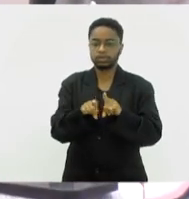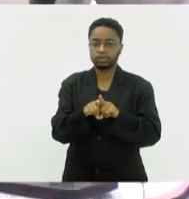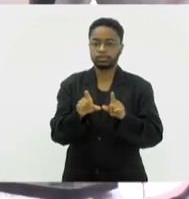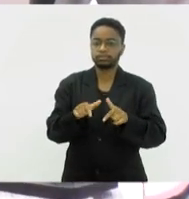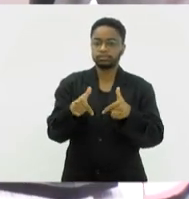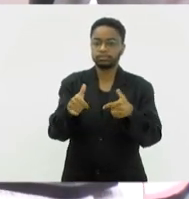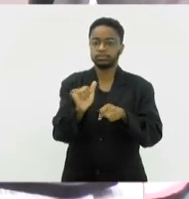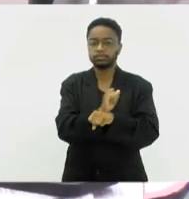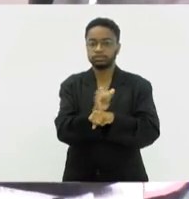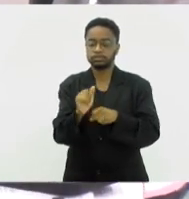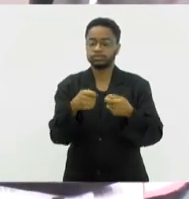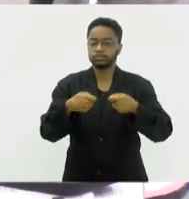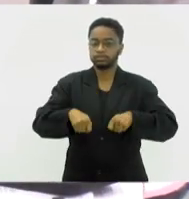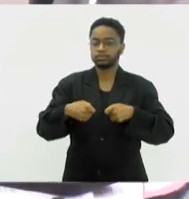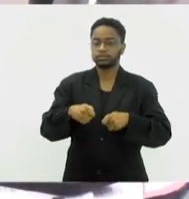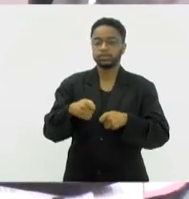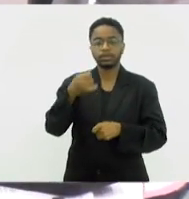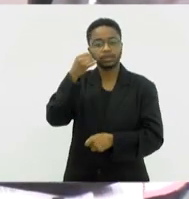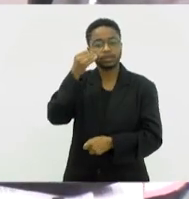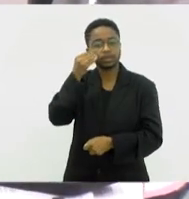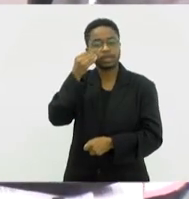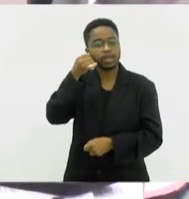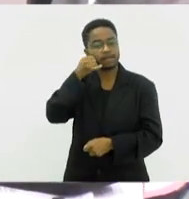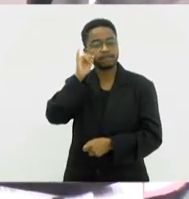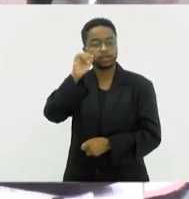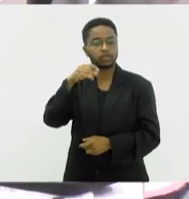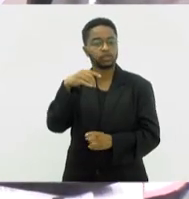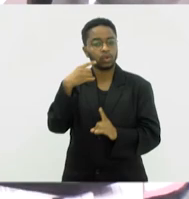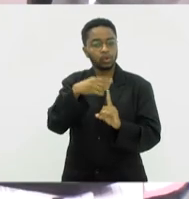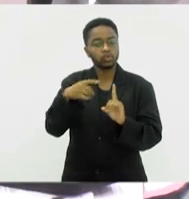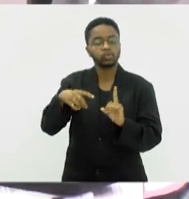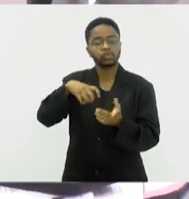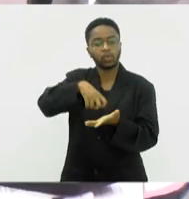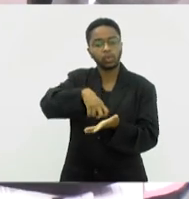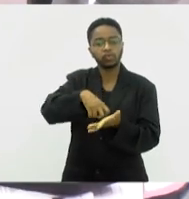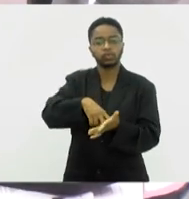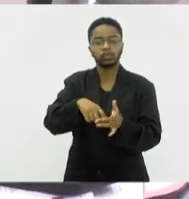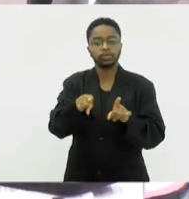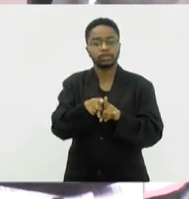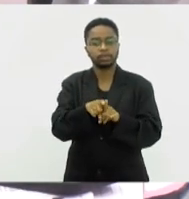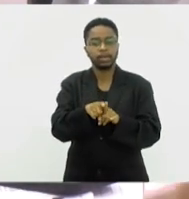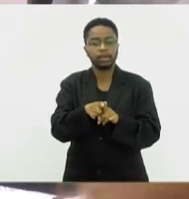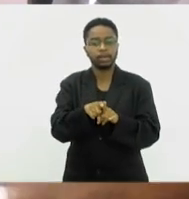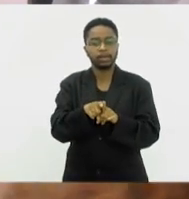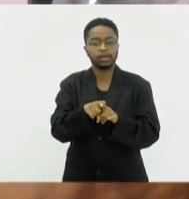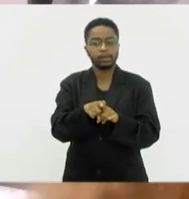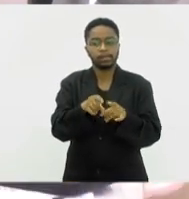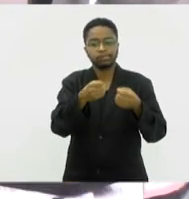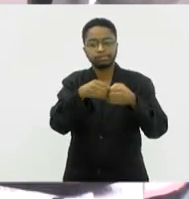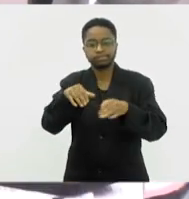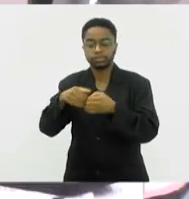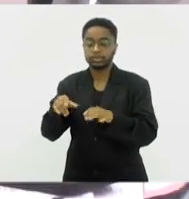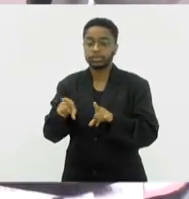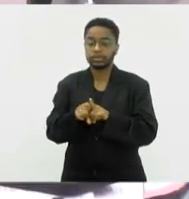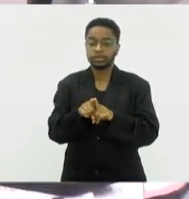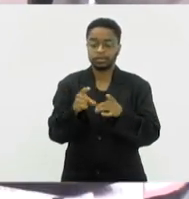medidas necessárias para a prevenção de combate à tortura e tratamento de penas cruéis, desumanas e degradantes. Ou seja, toda a